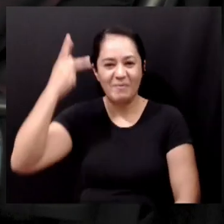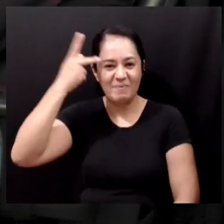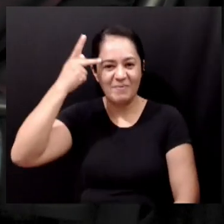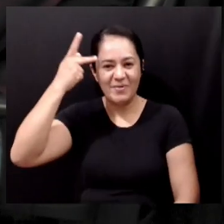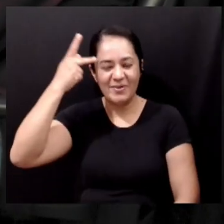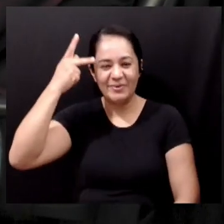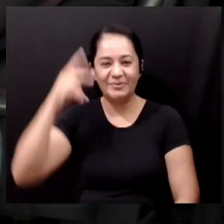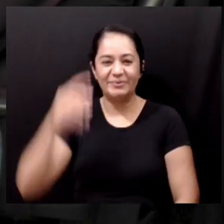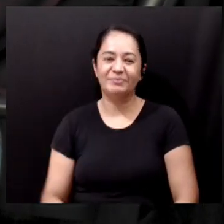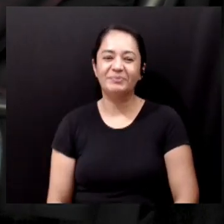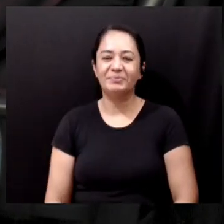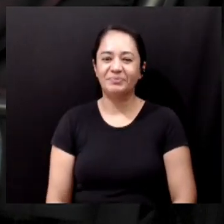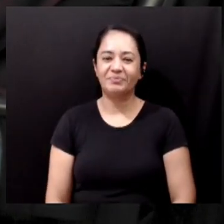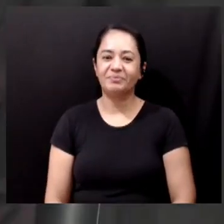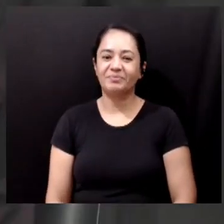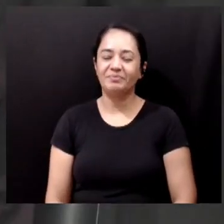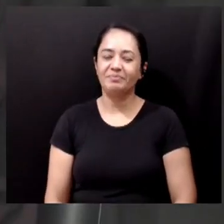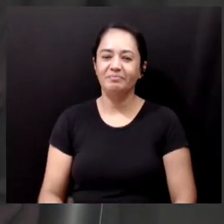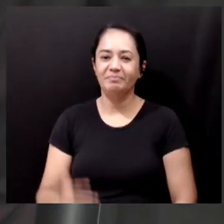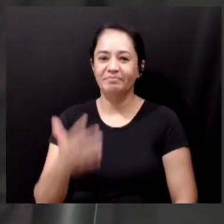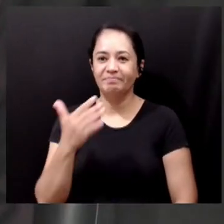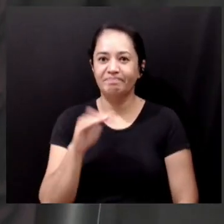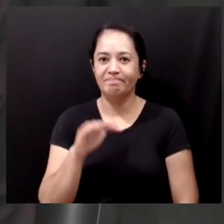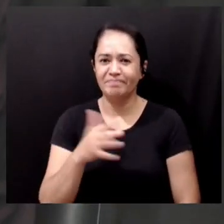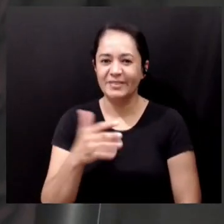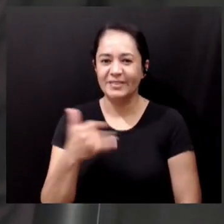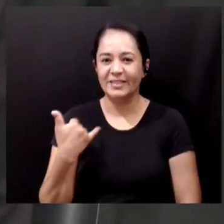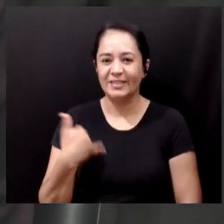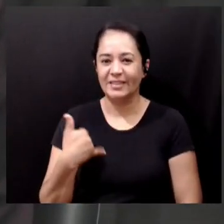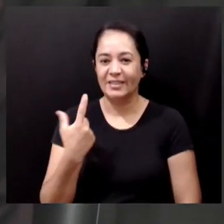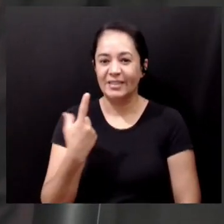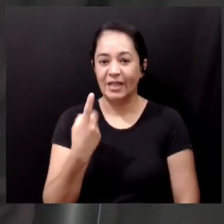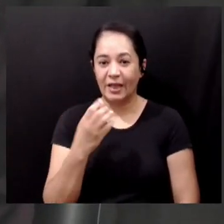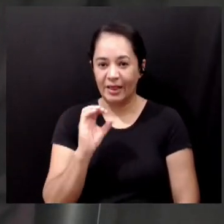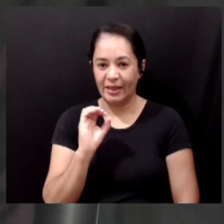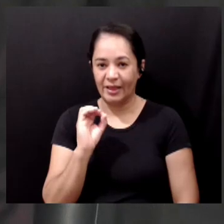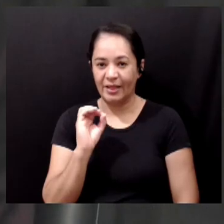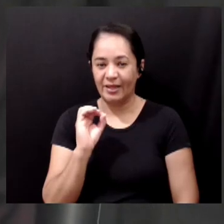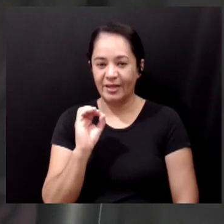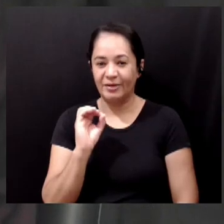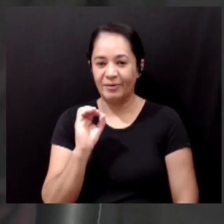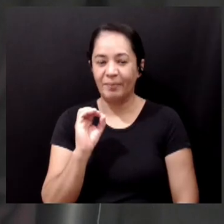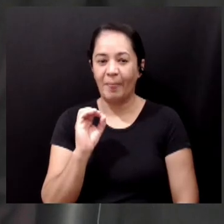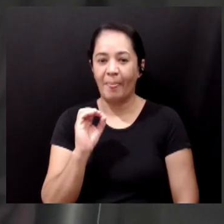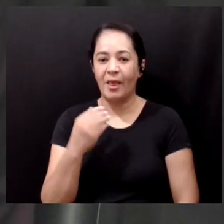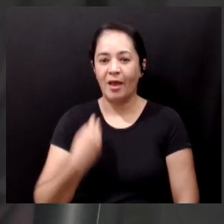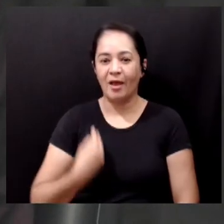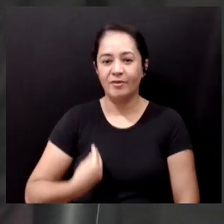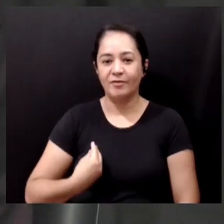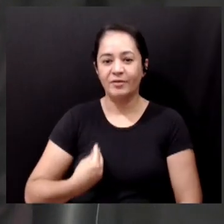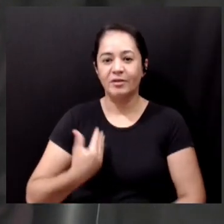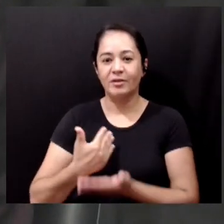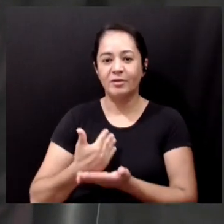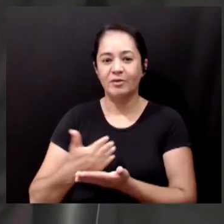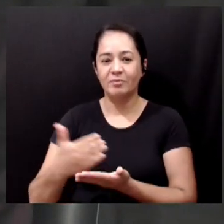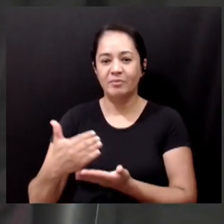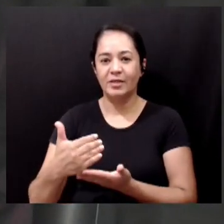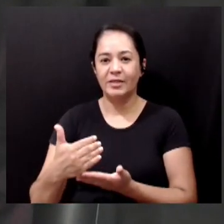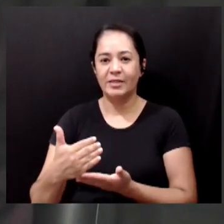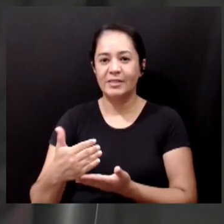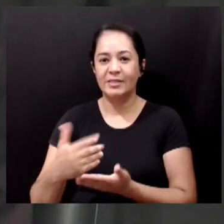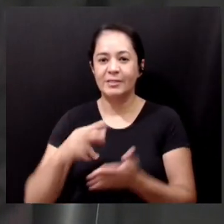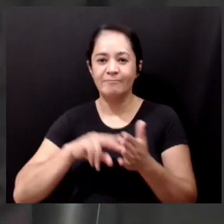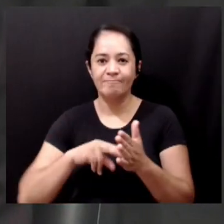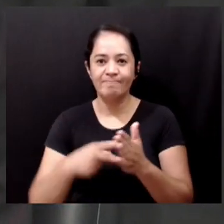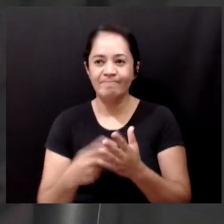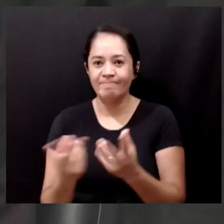com meus 10 anos de idade, quando a vida começa a ter mais sentido pra gente, começa a criar